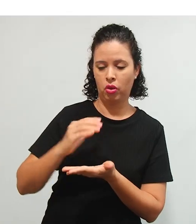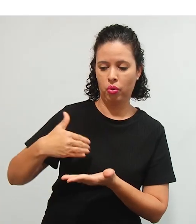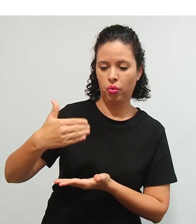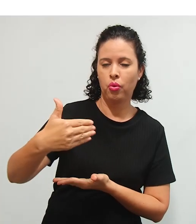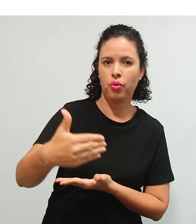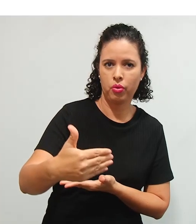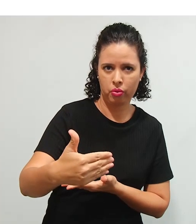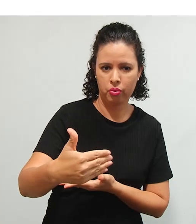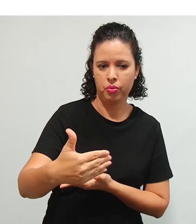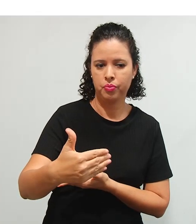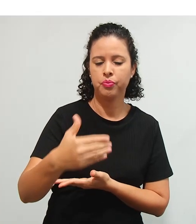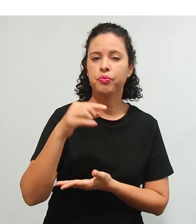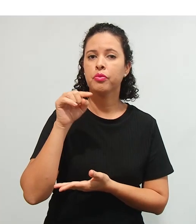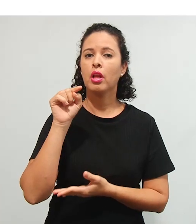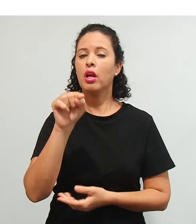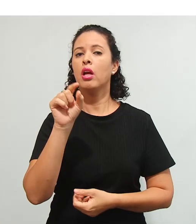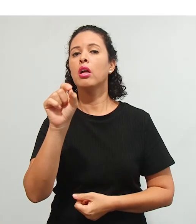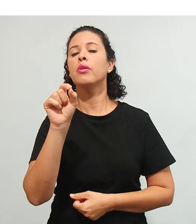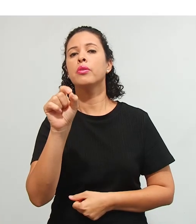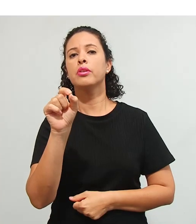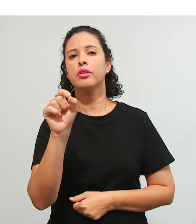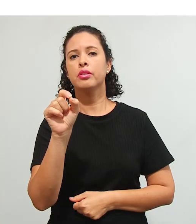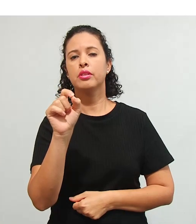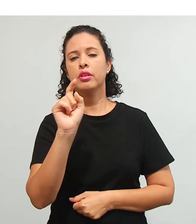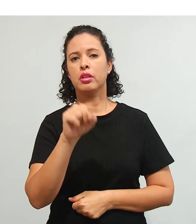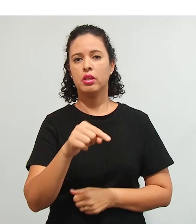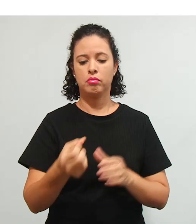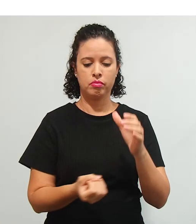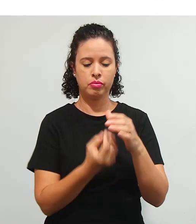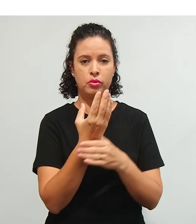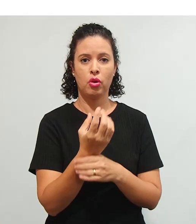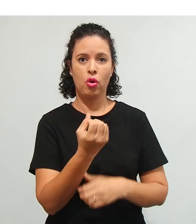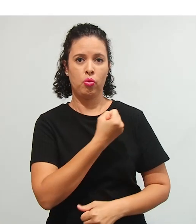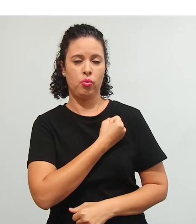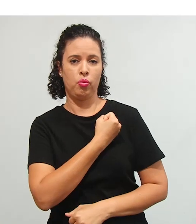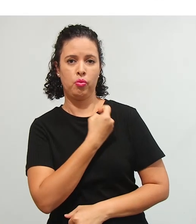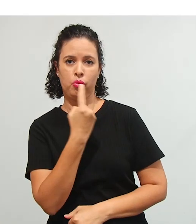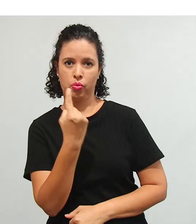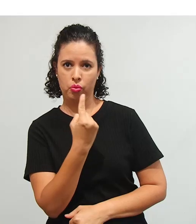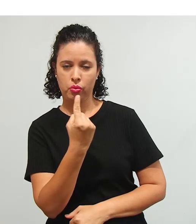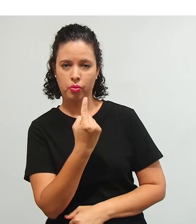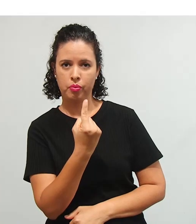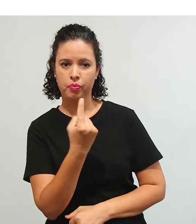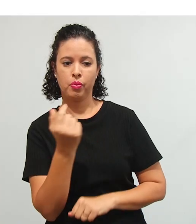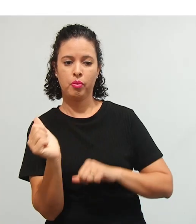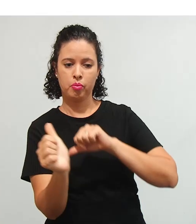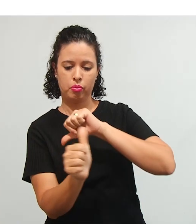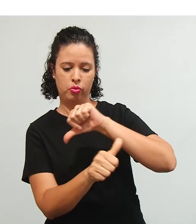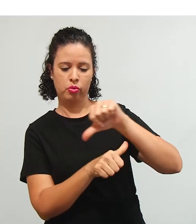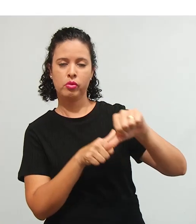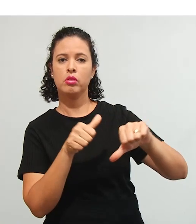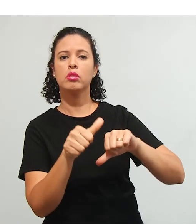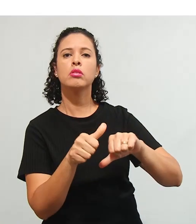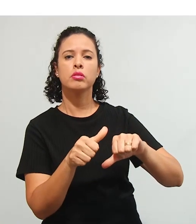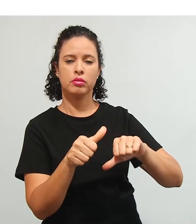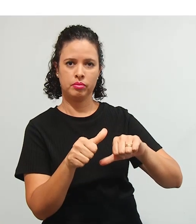corrente. E essa receita corrente é da origem 1. que foi mudado, né,